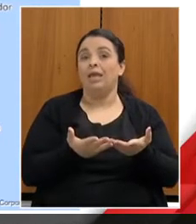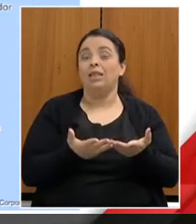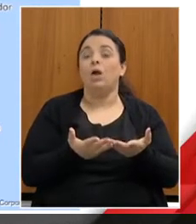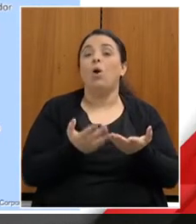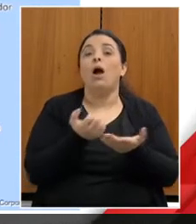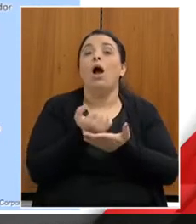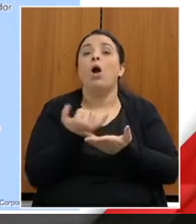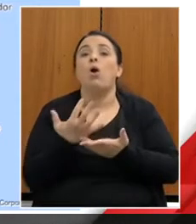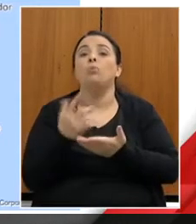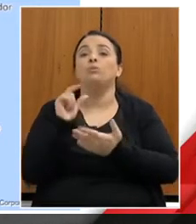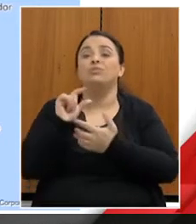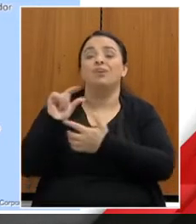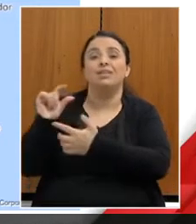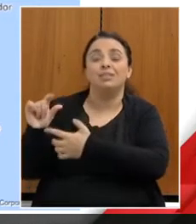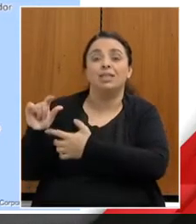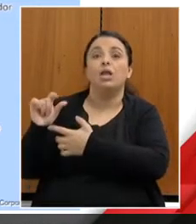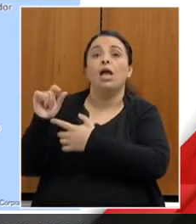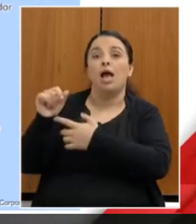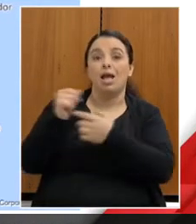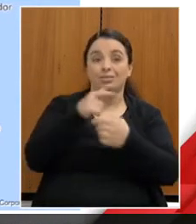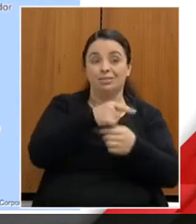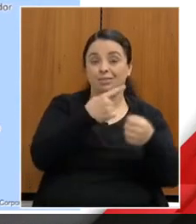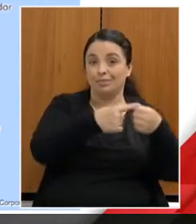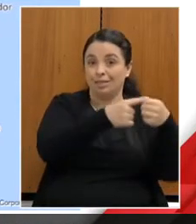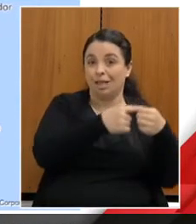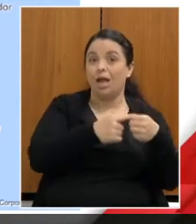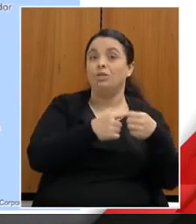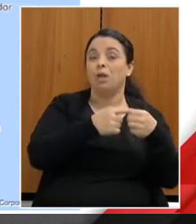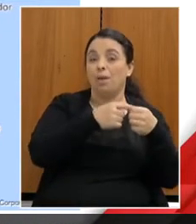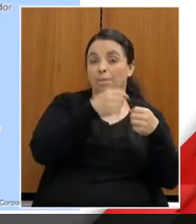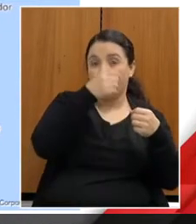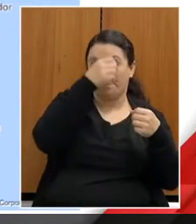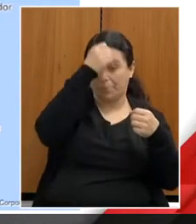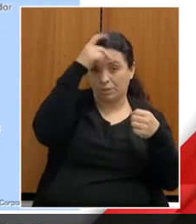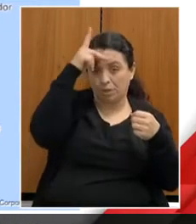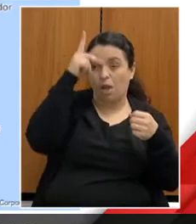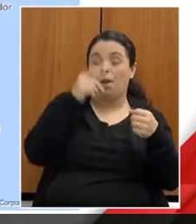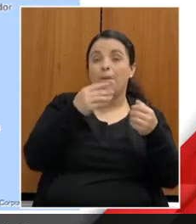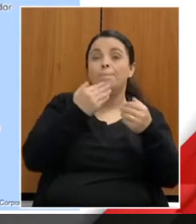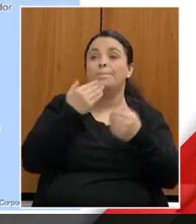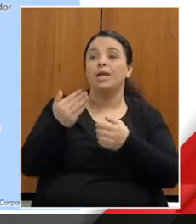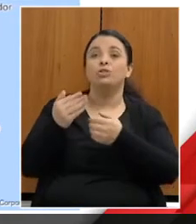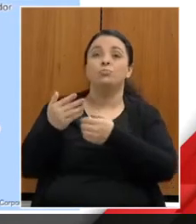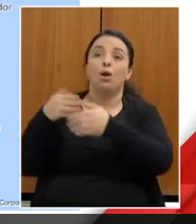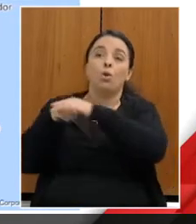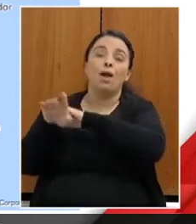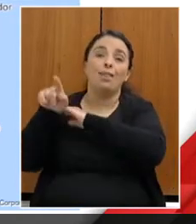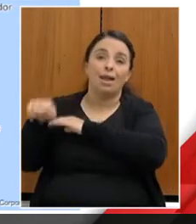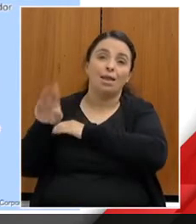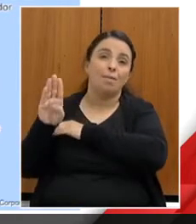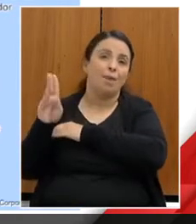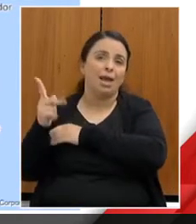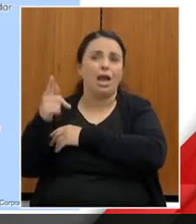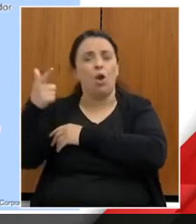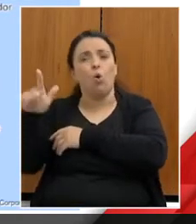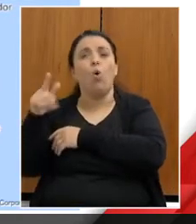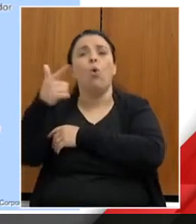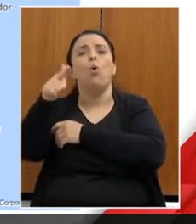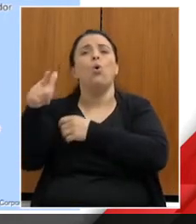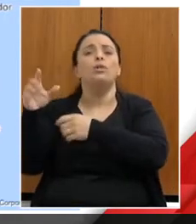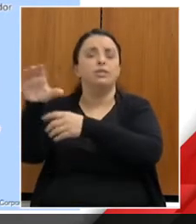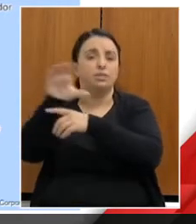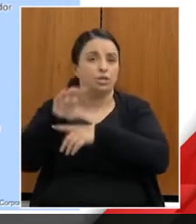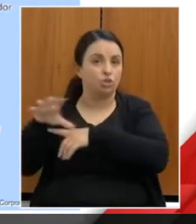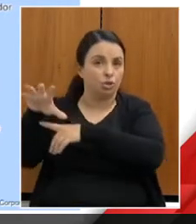pedem para que seja reservada ou na rede de frios aqui em Belo Horizonte ou nas regionais. Inferior à esquerda, essa